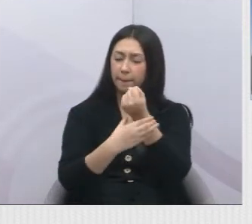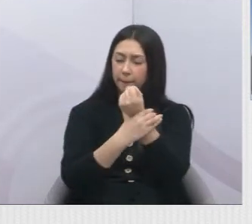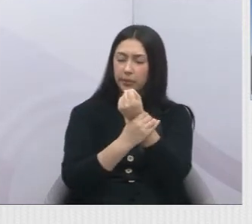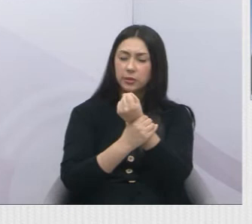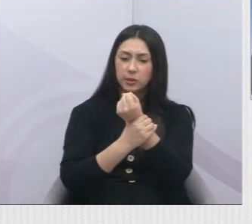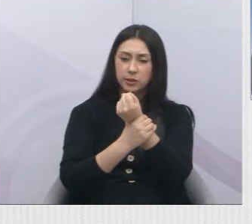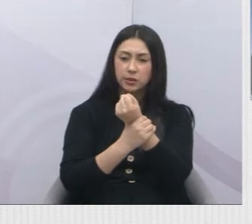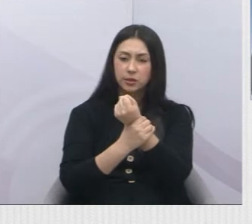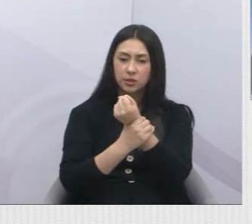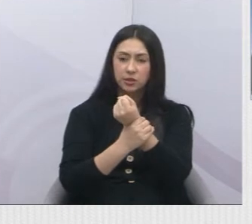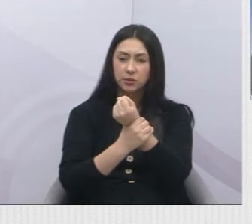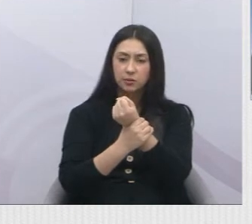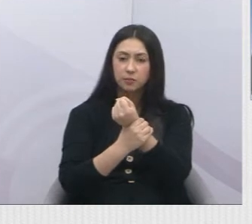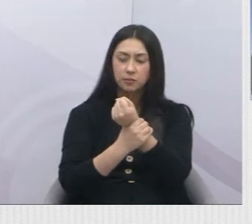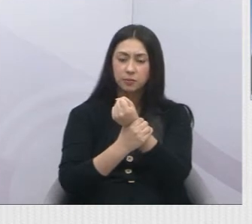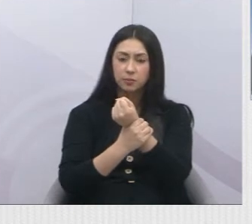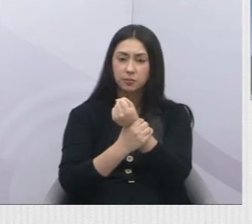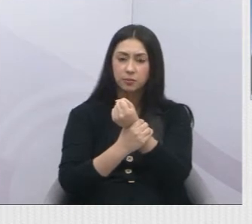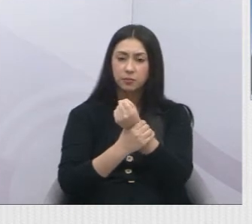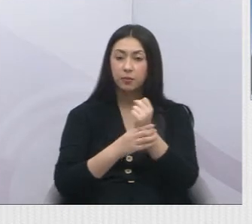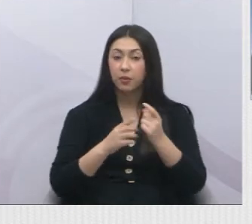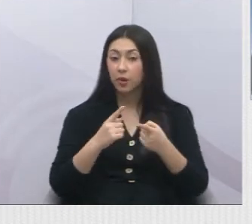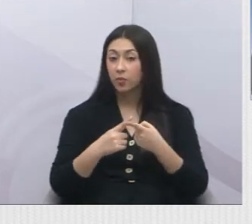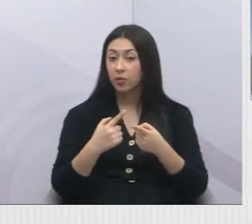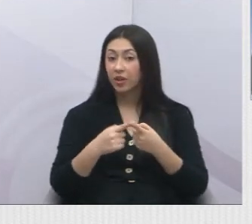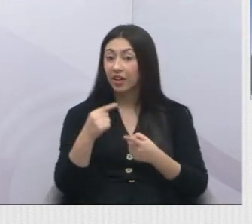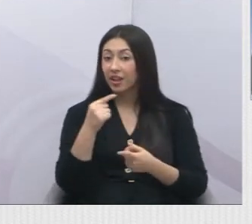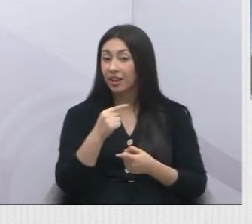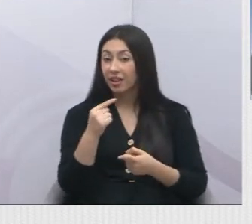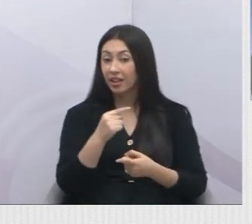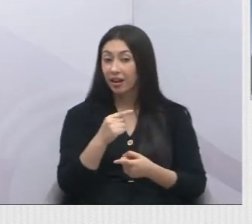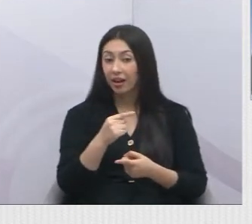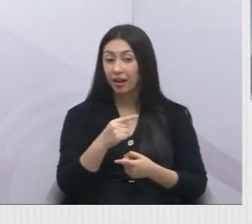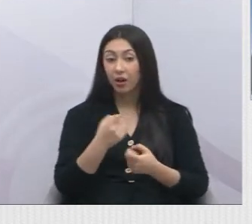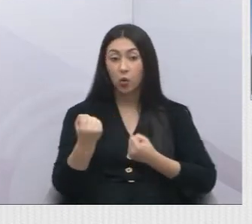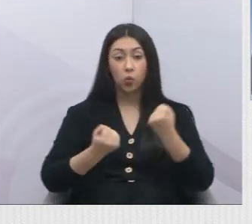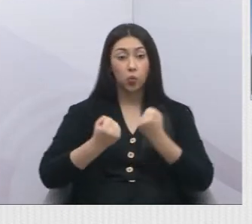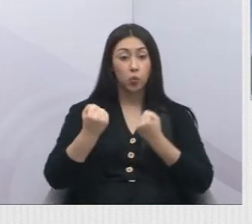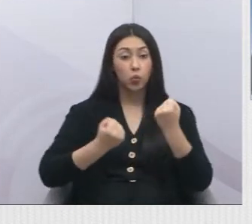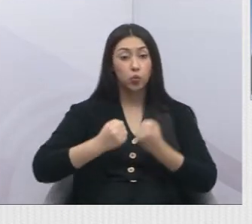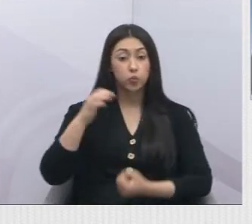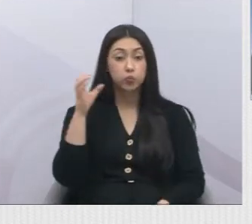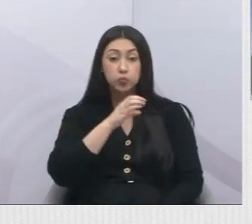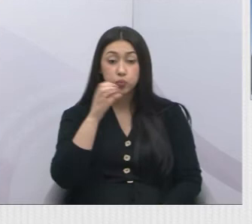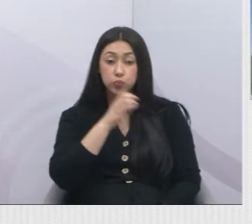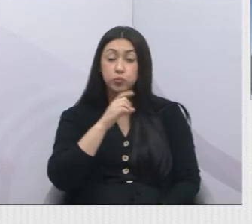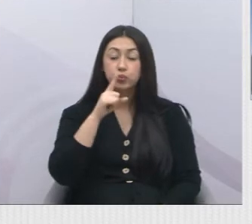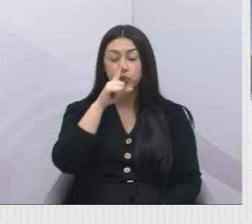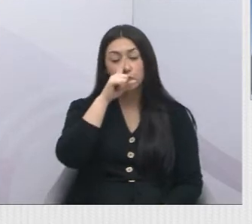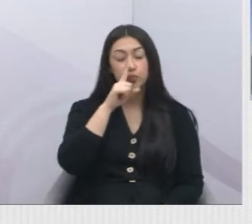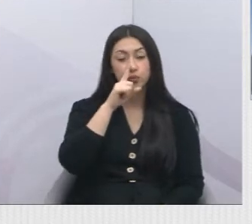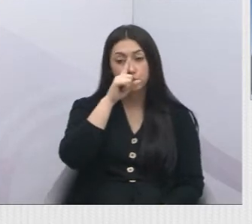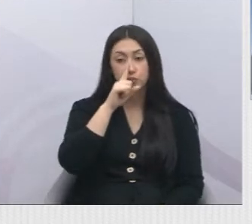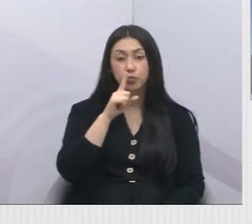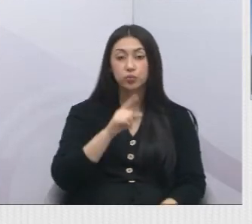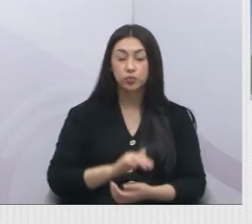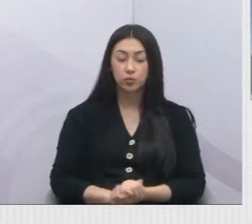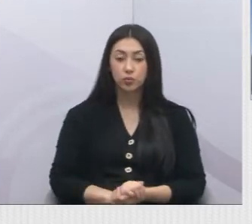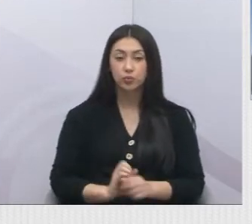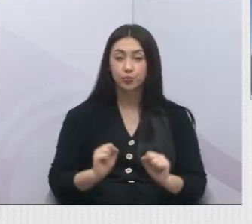ainda naquela saída, porque a velocidade lá está muito grande, está muito perigoso.